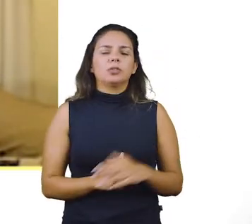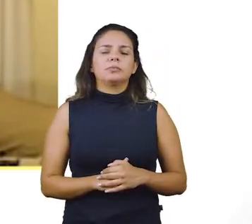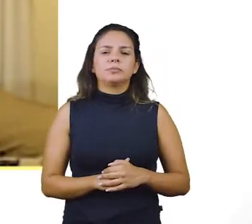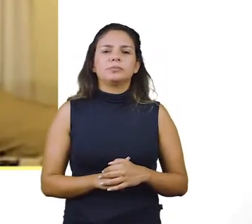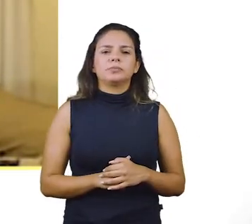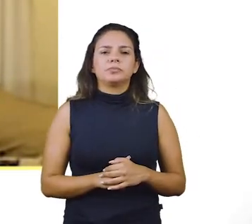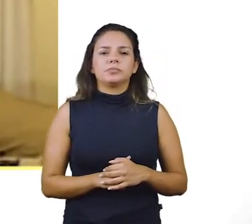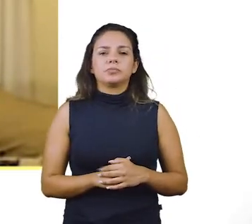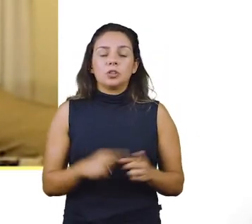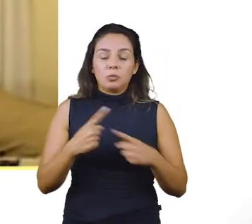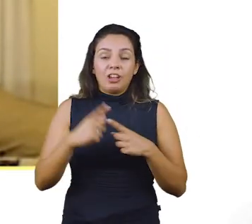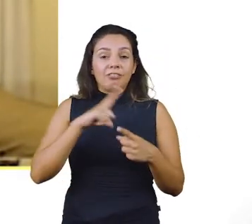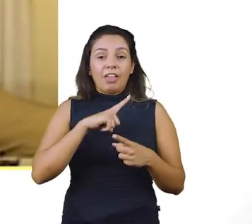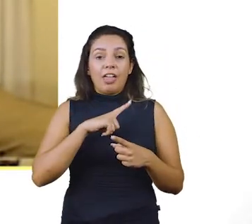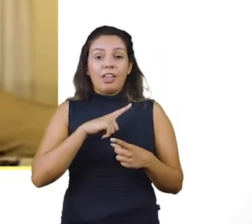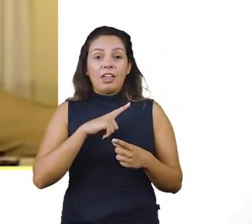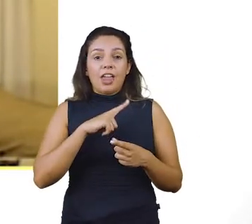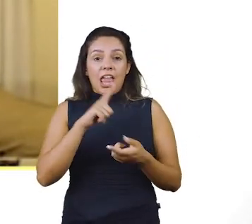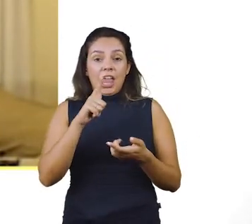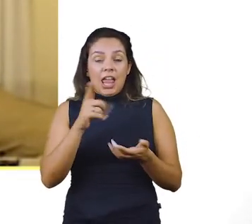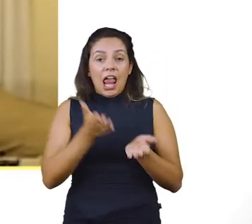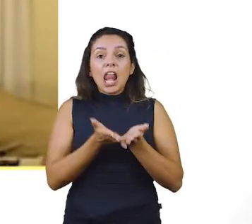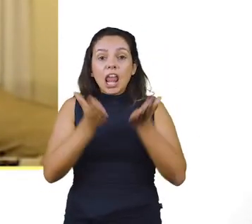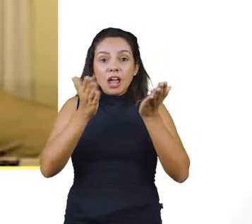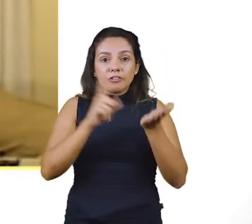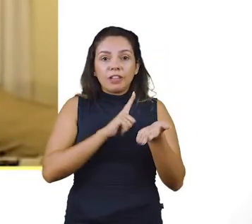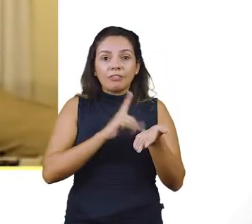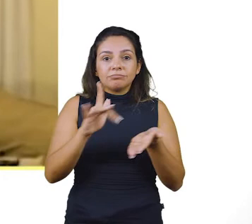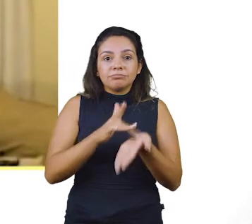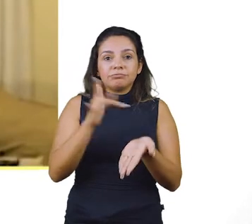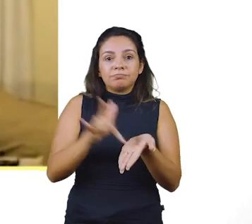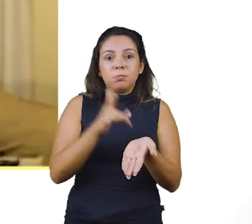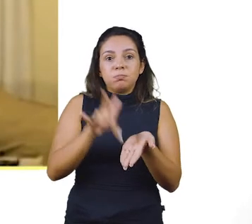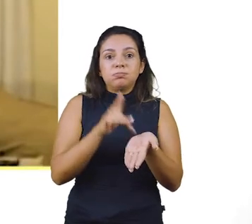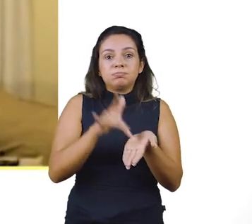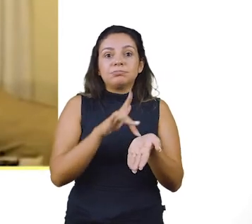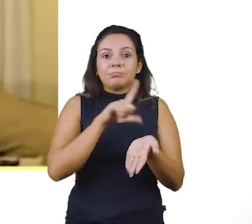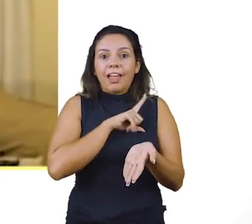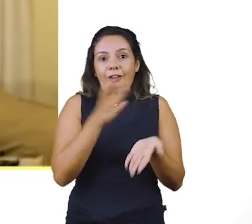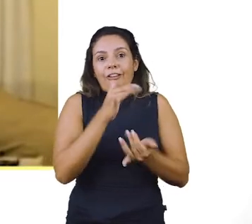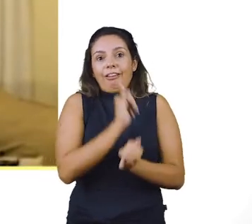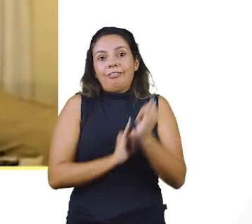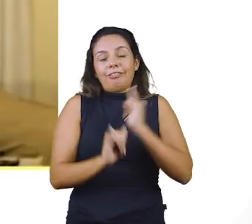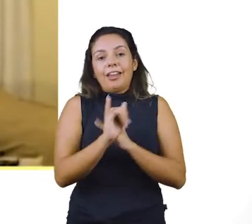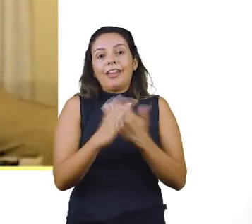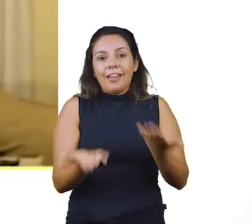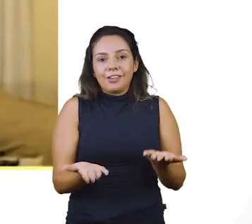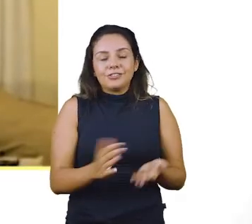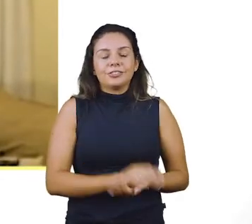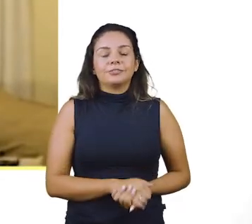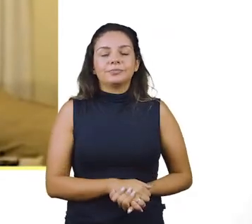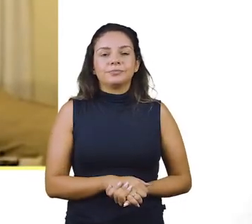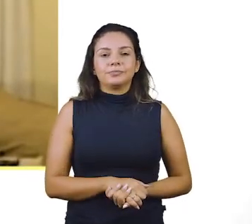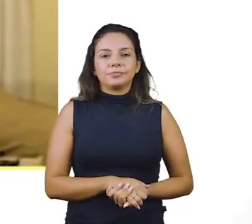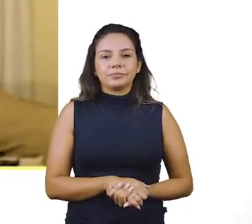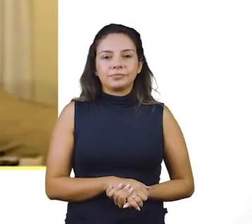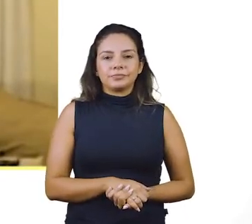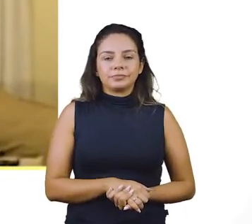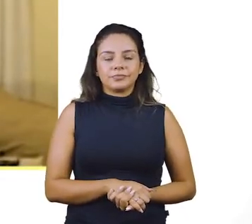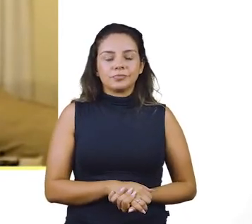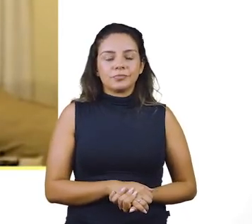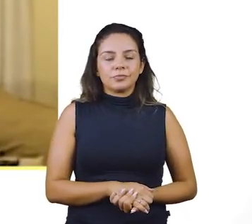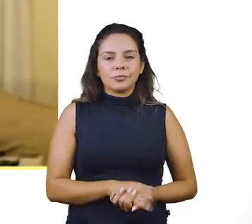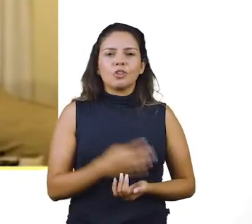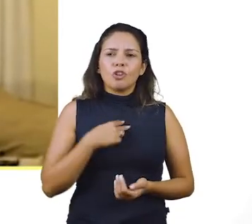mais virtuais, interativos. É uma experiência que muitos autores têm feito agora e que tem realmente agradado. E eu vejo